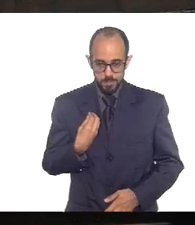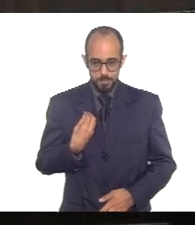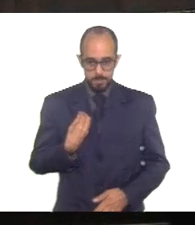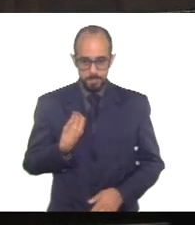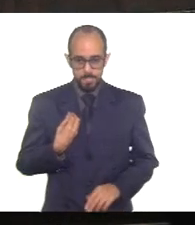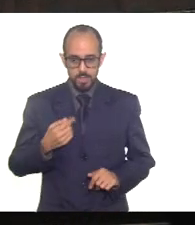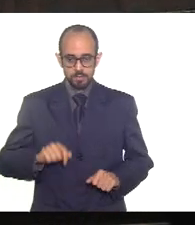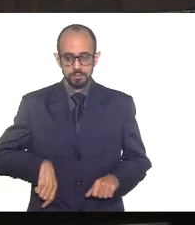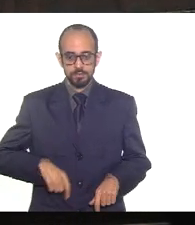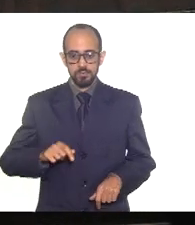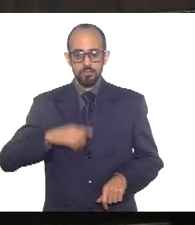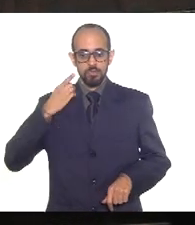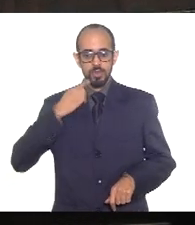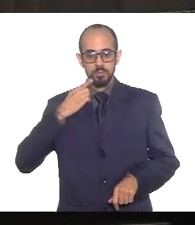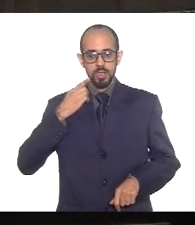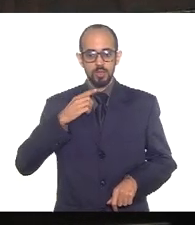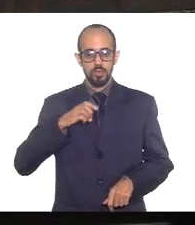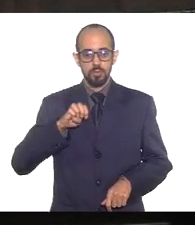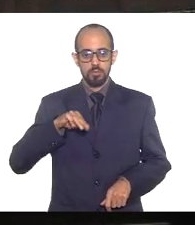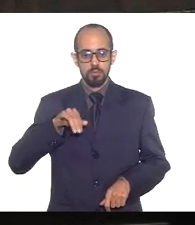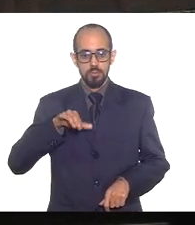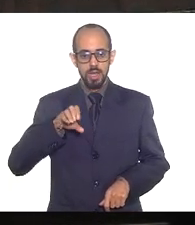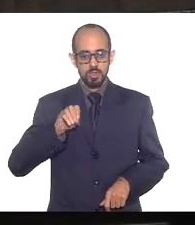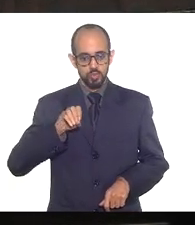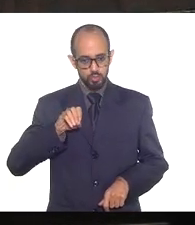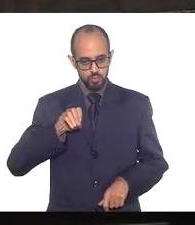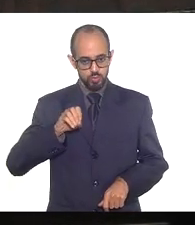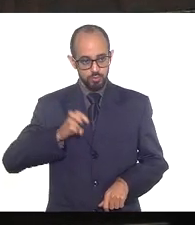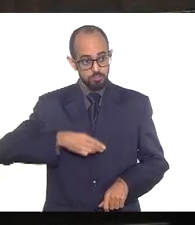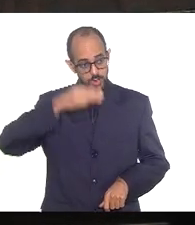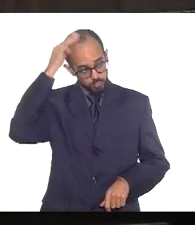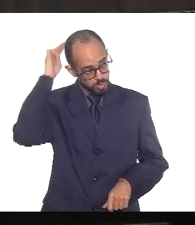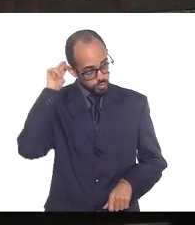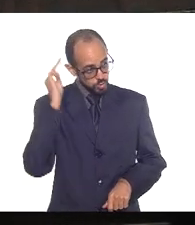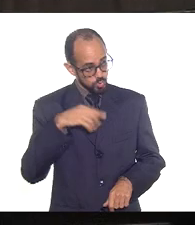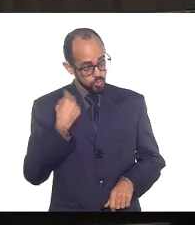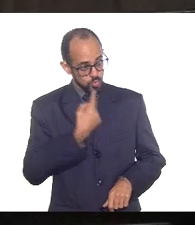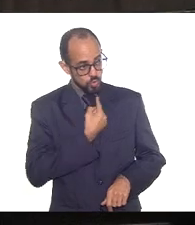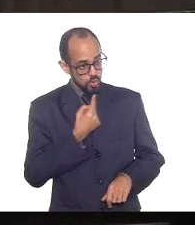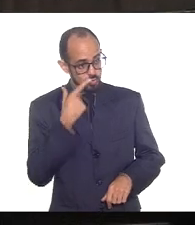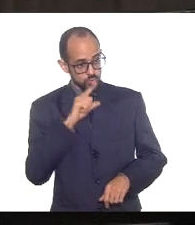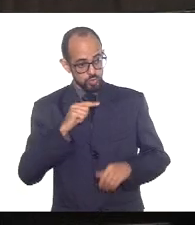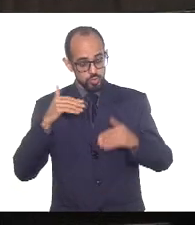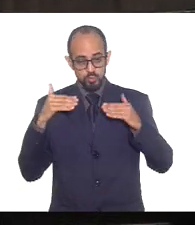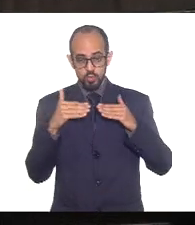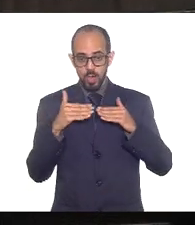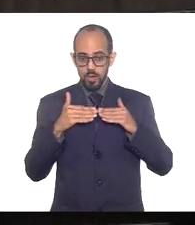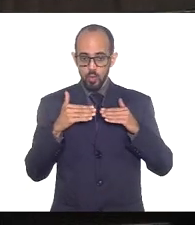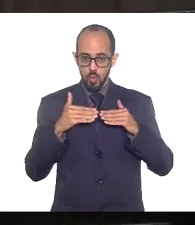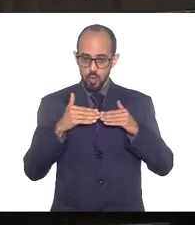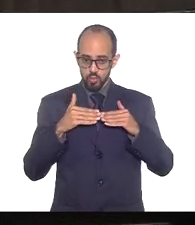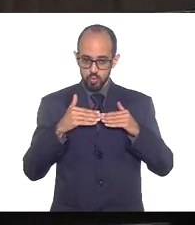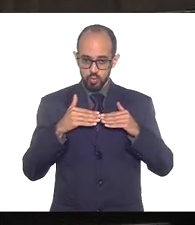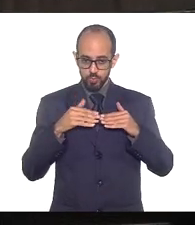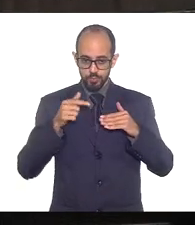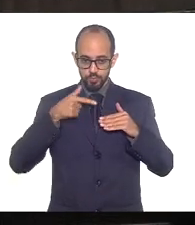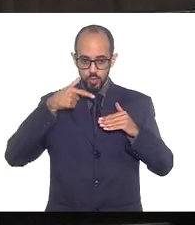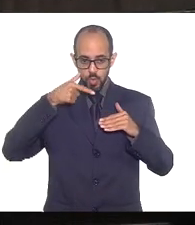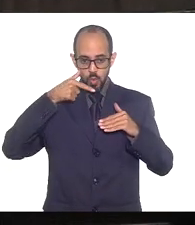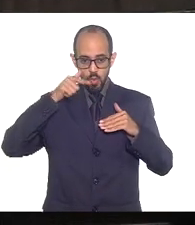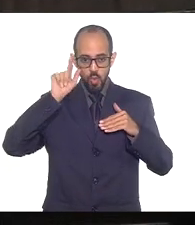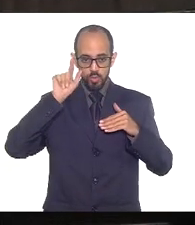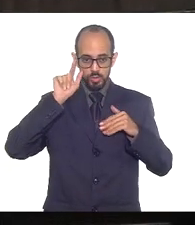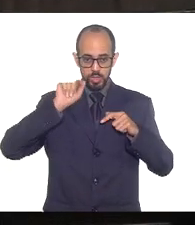o deputado Márcio Pacheco nós chegamos um acordo E ontem os